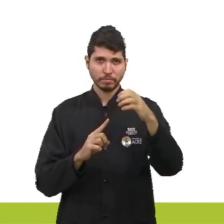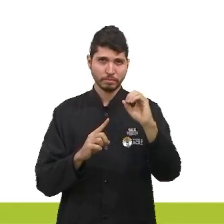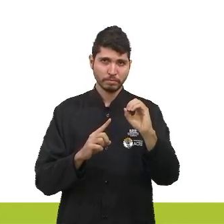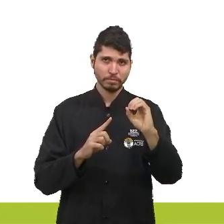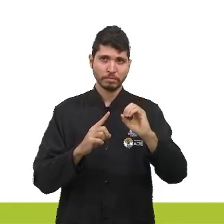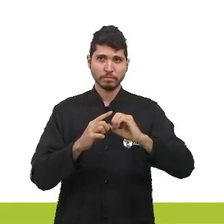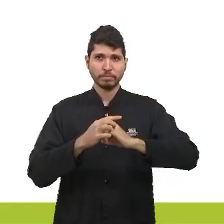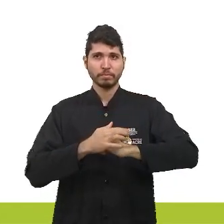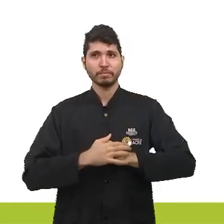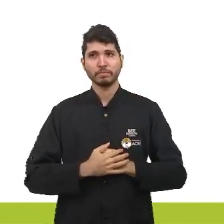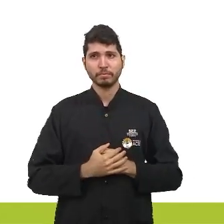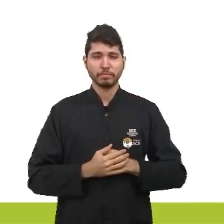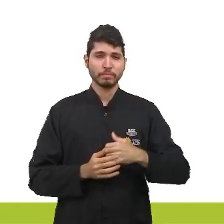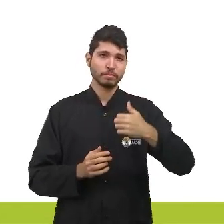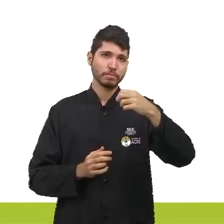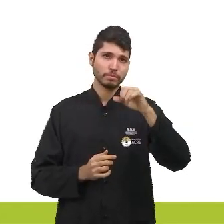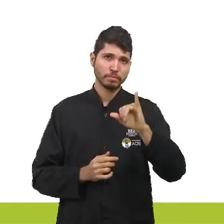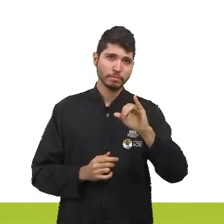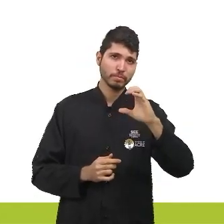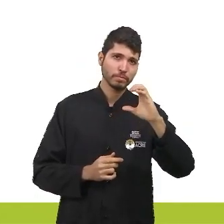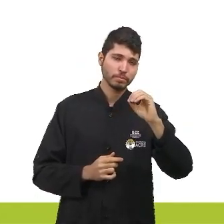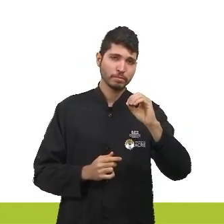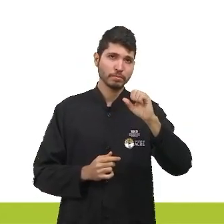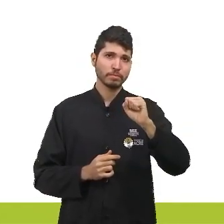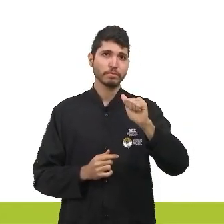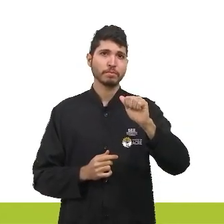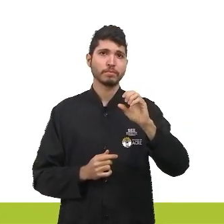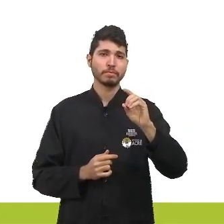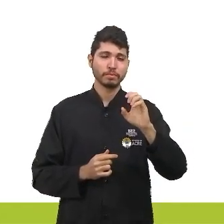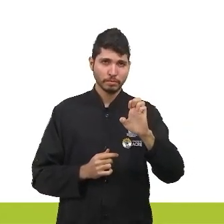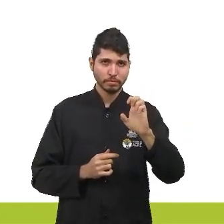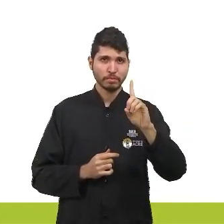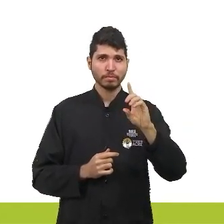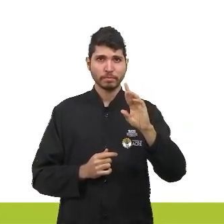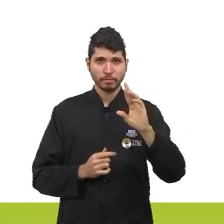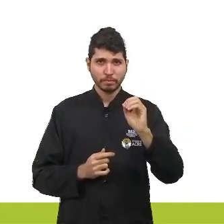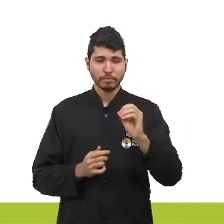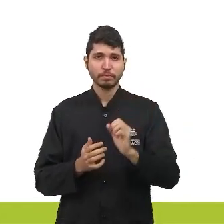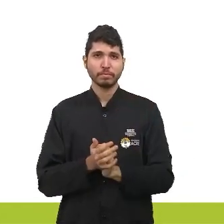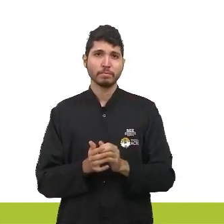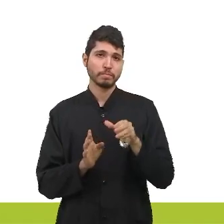Então, esses são os poliedros de Platão. Eu recomendo que você dê uma lida